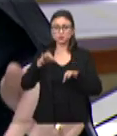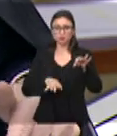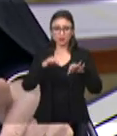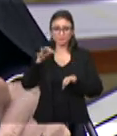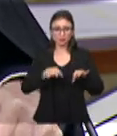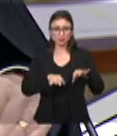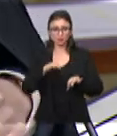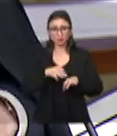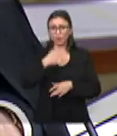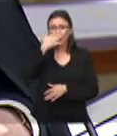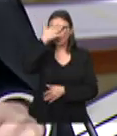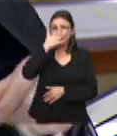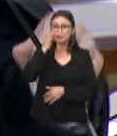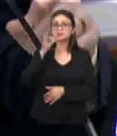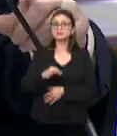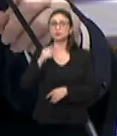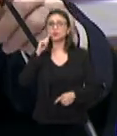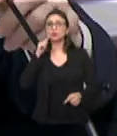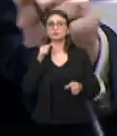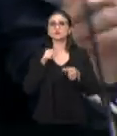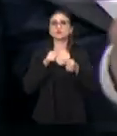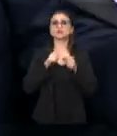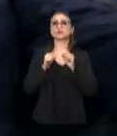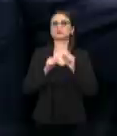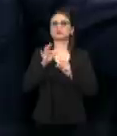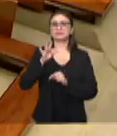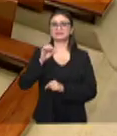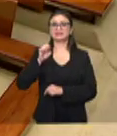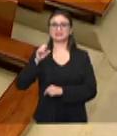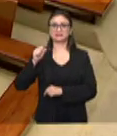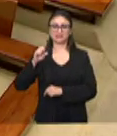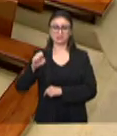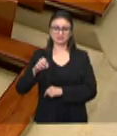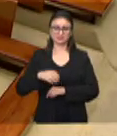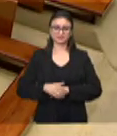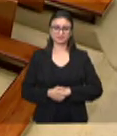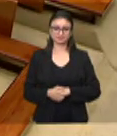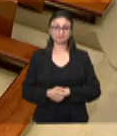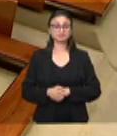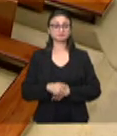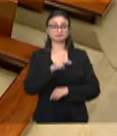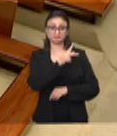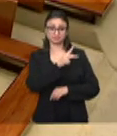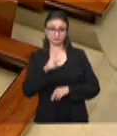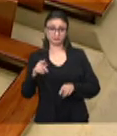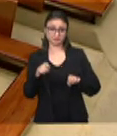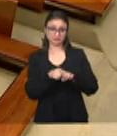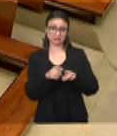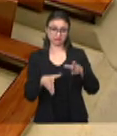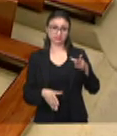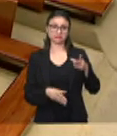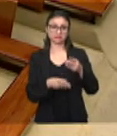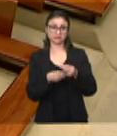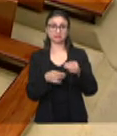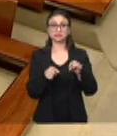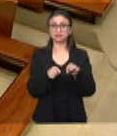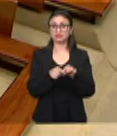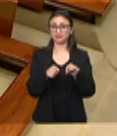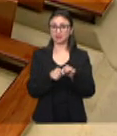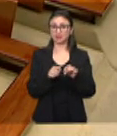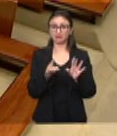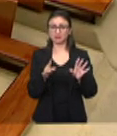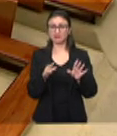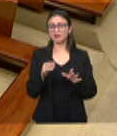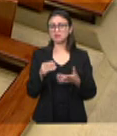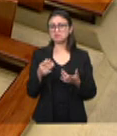da compreensão do sentido e do alcance da tese. Presidente, também para acrescentar, só para sem criar novas...